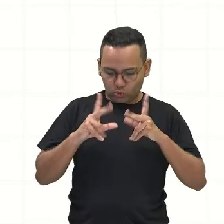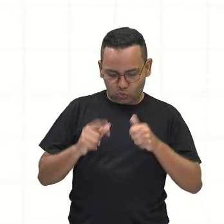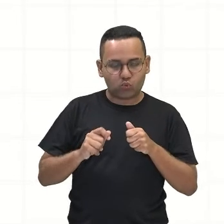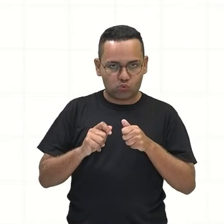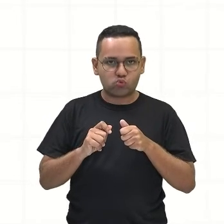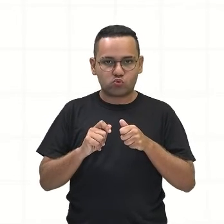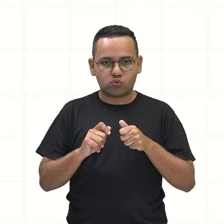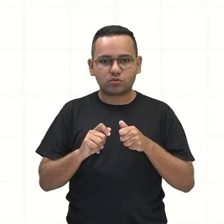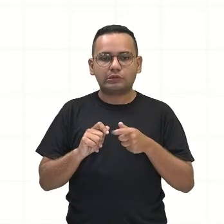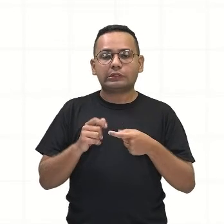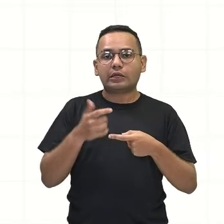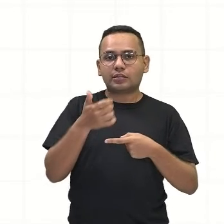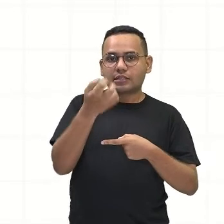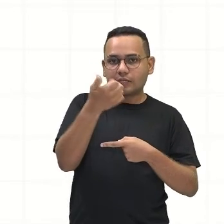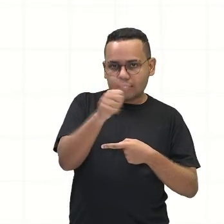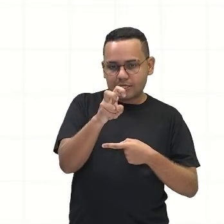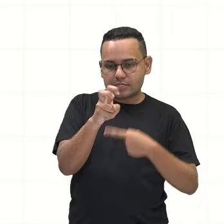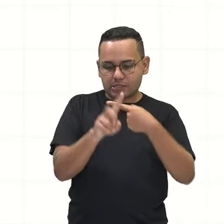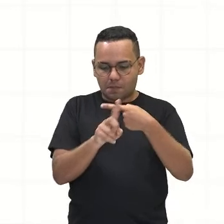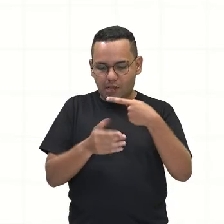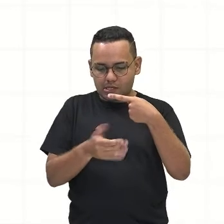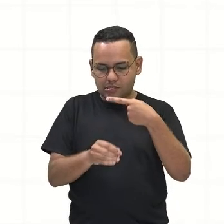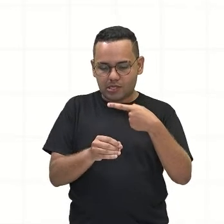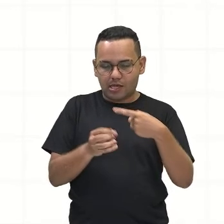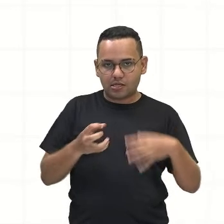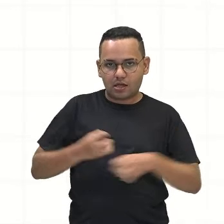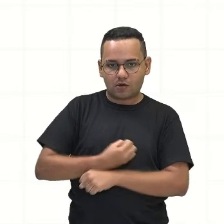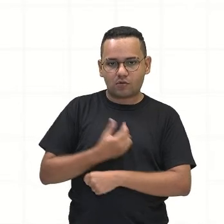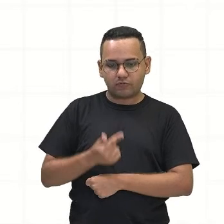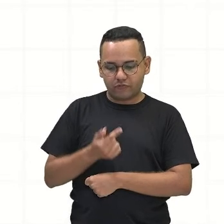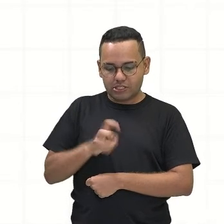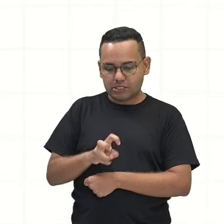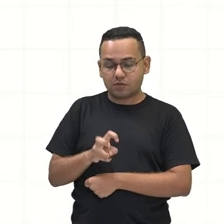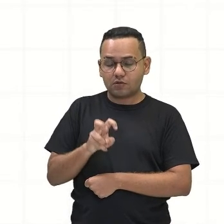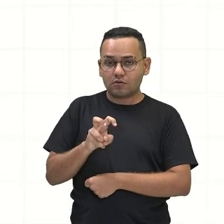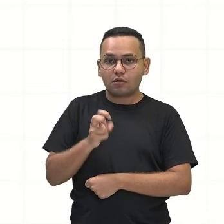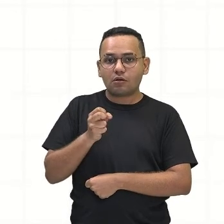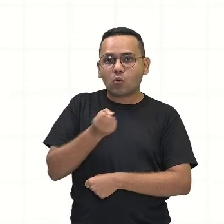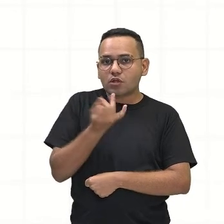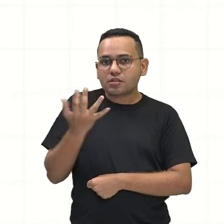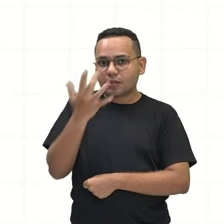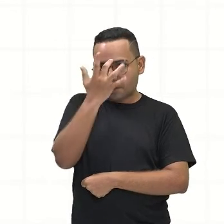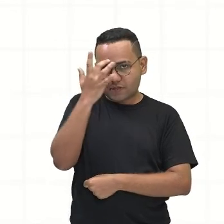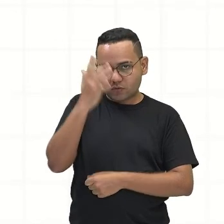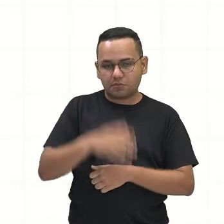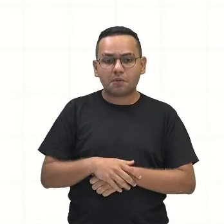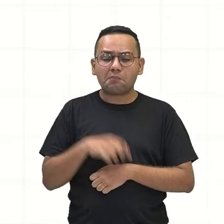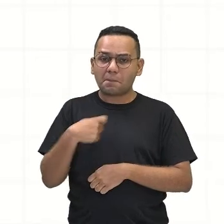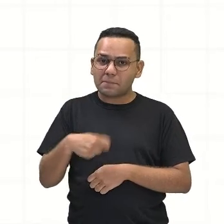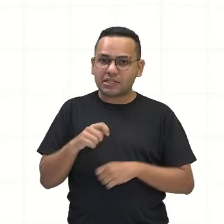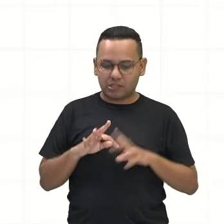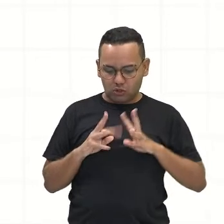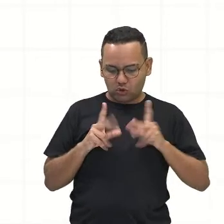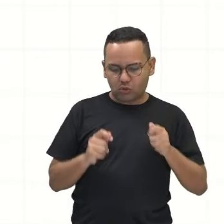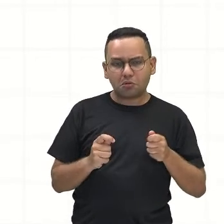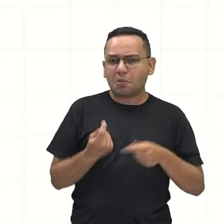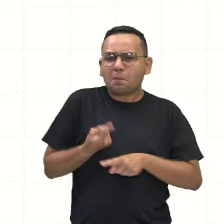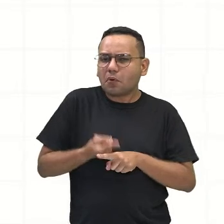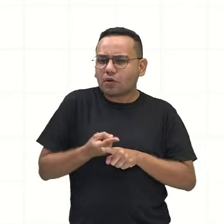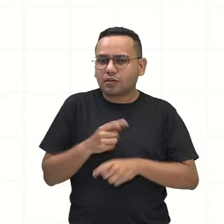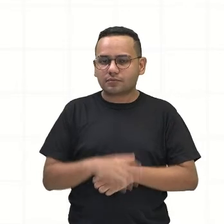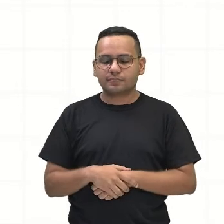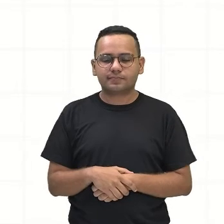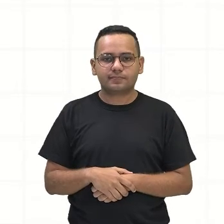somar, tem que ter o total. Então, qual é o total? 25. Por que tem que ter o total? Porque a frequência